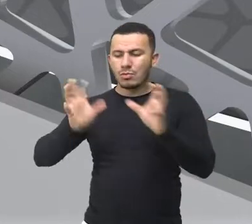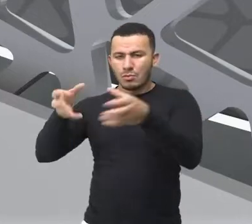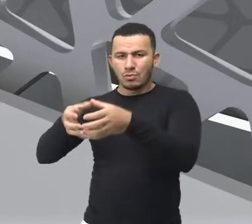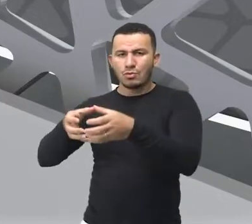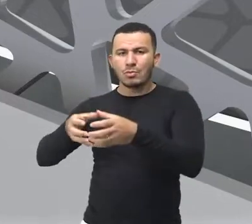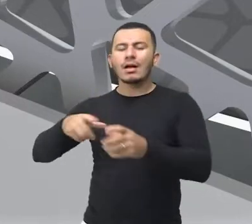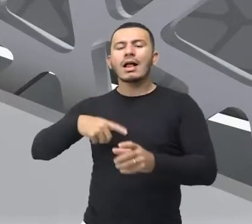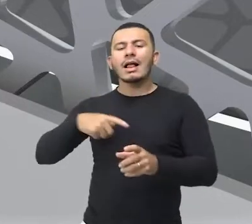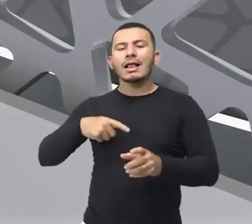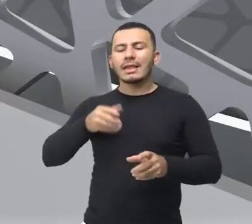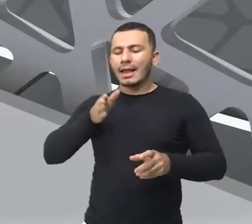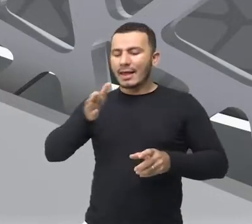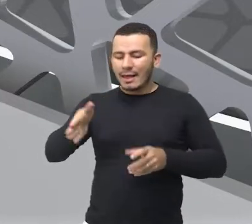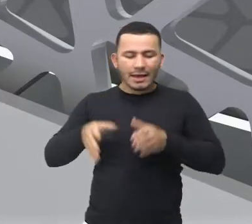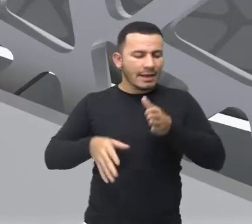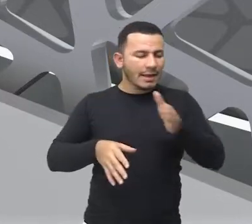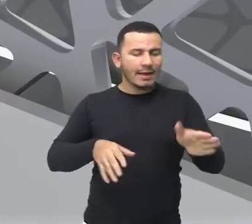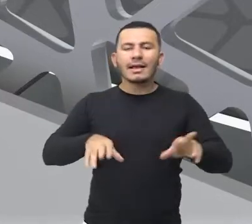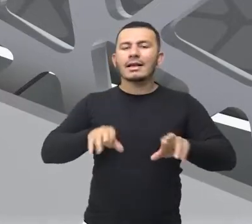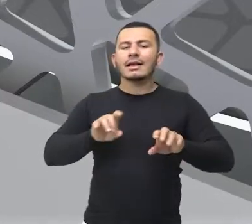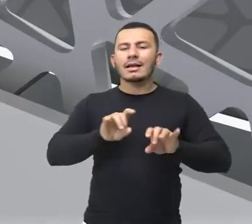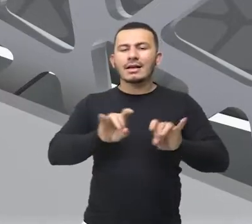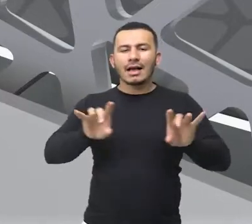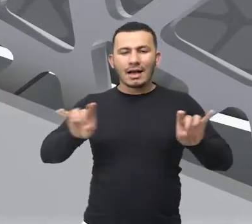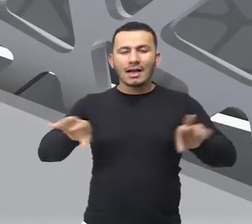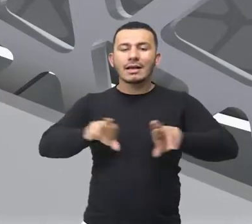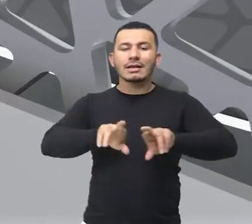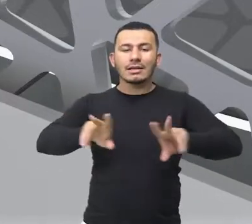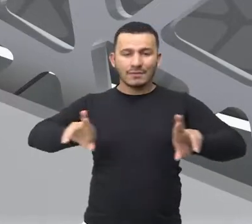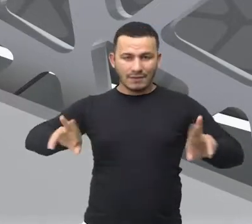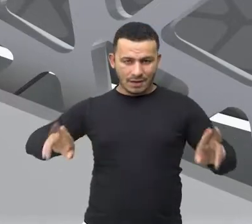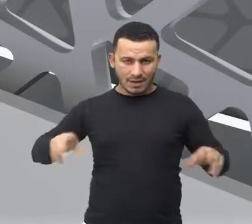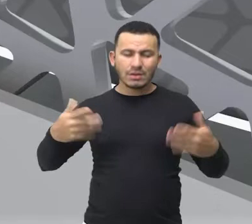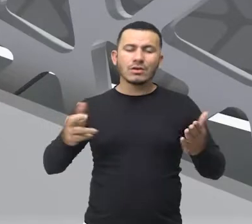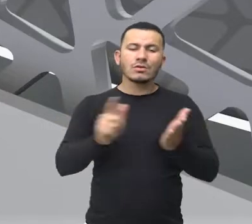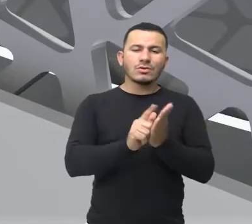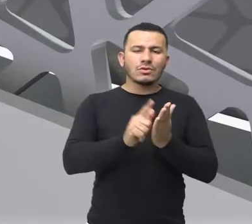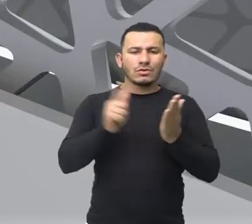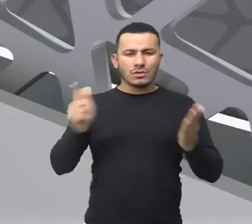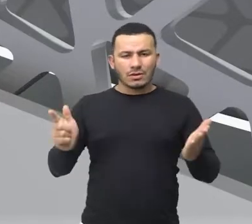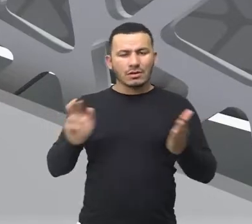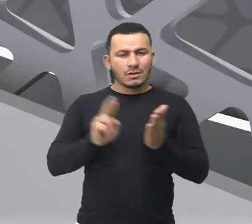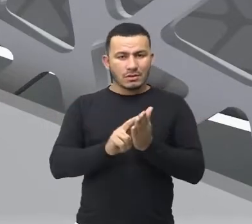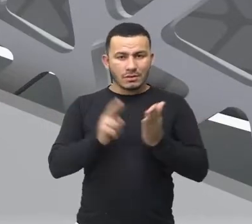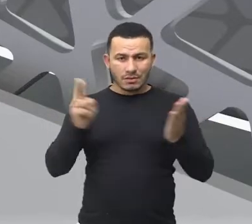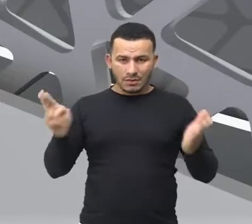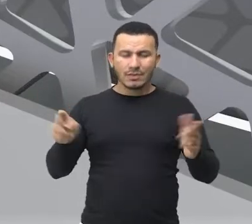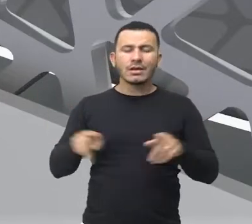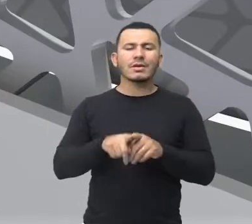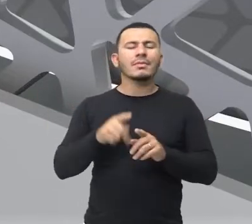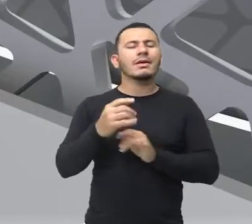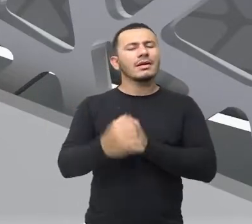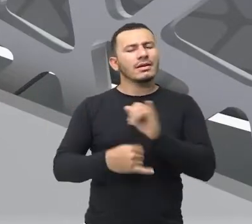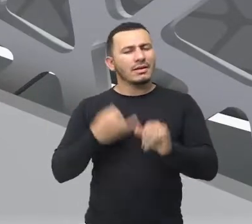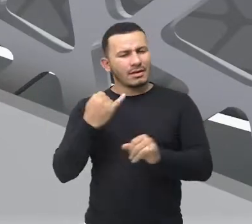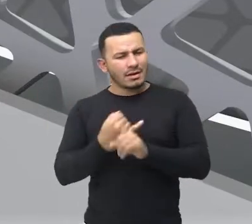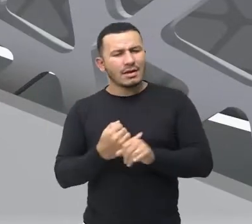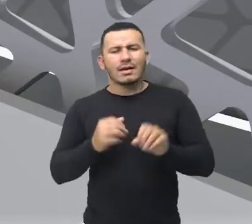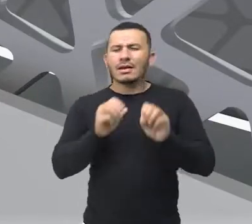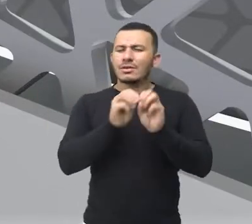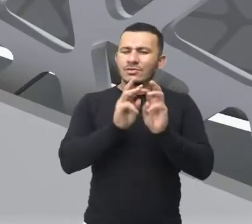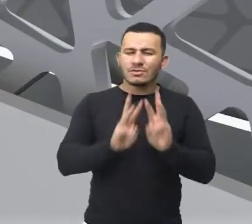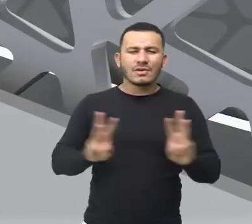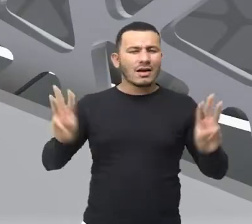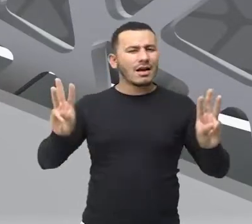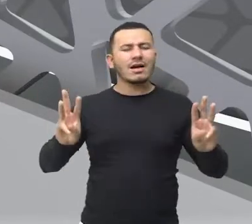de comunicação, ela está relacionada ao seu público leitor. Então o jornal, certo? Os meios virtuais, a internet,